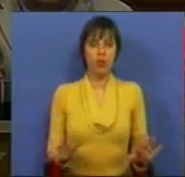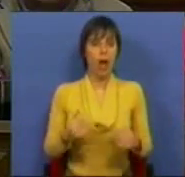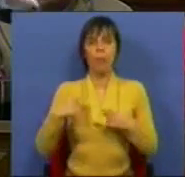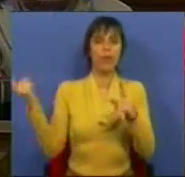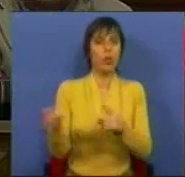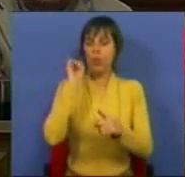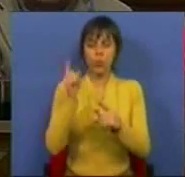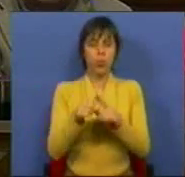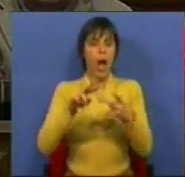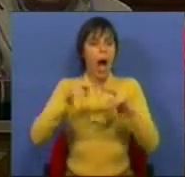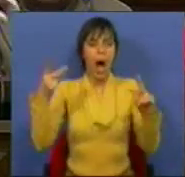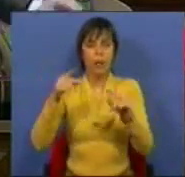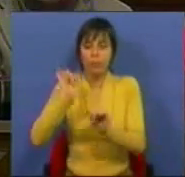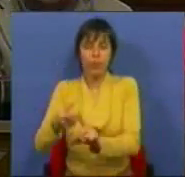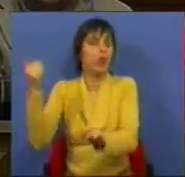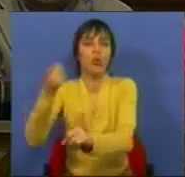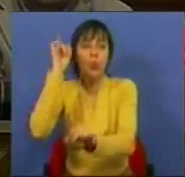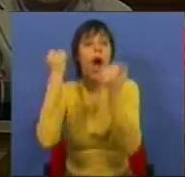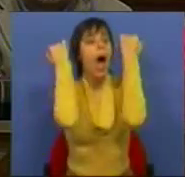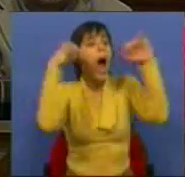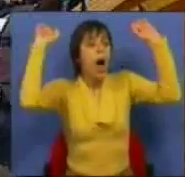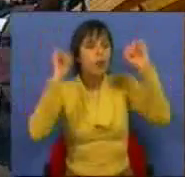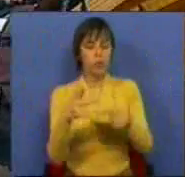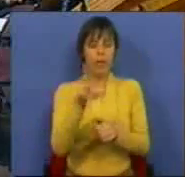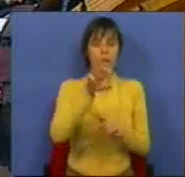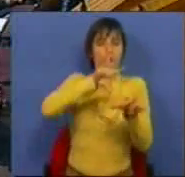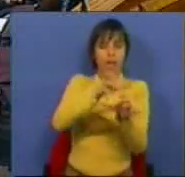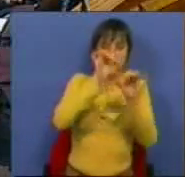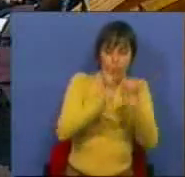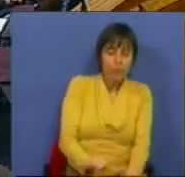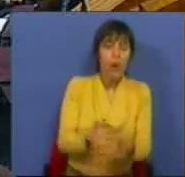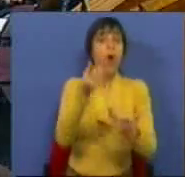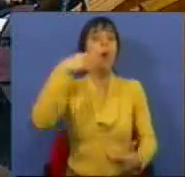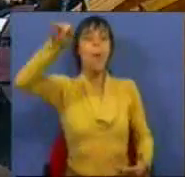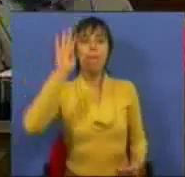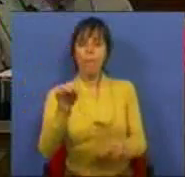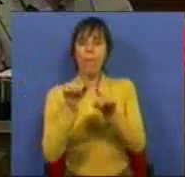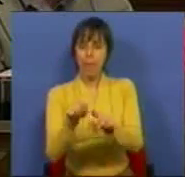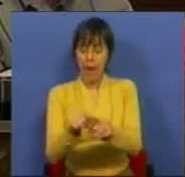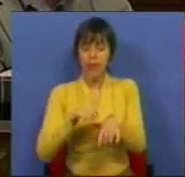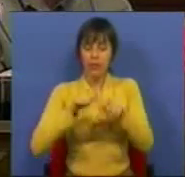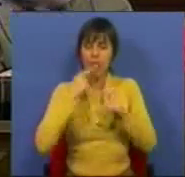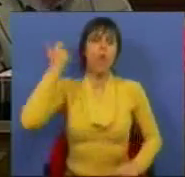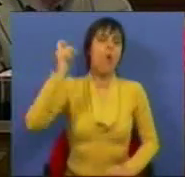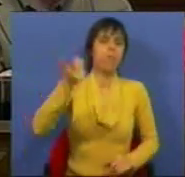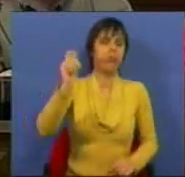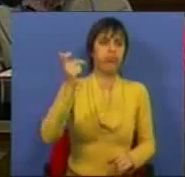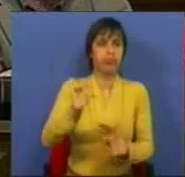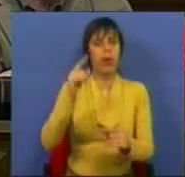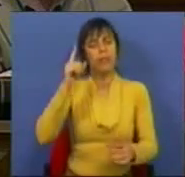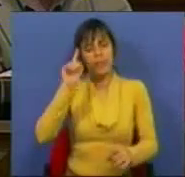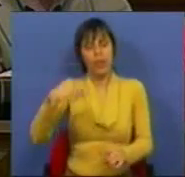Não estamos a tratar de autarquias locais. Chama-se autonomia regional. E o Partido Socialista, durante muitos anos,